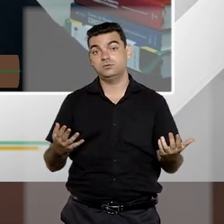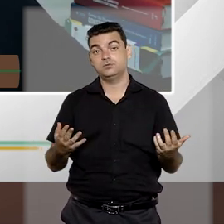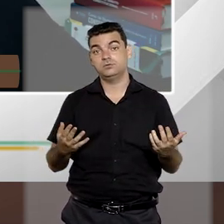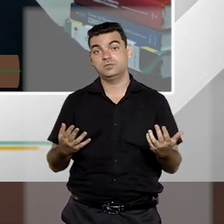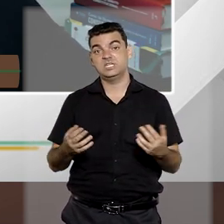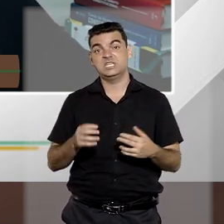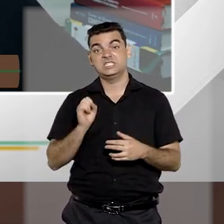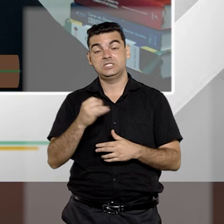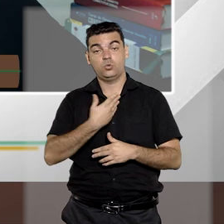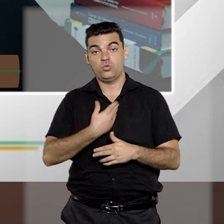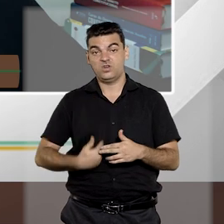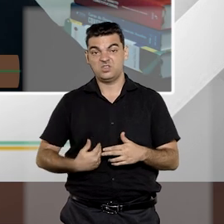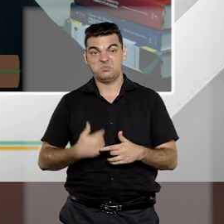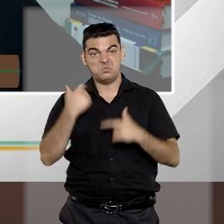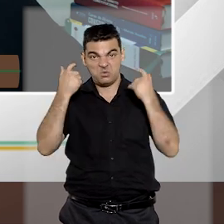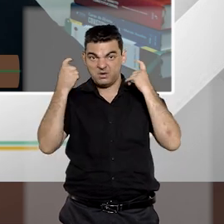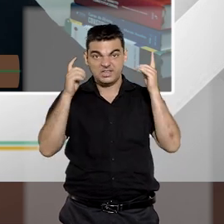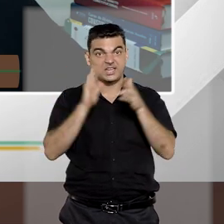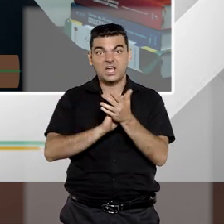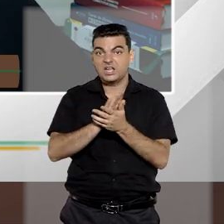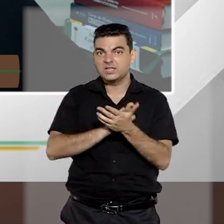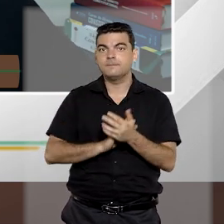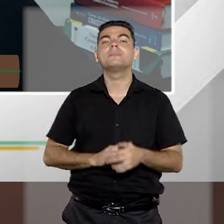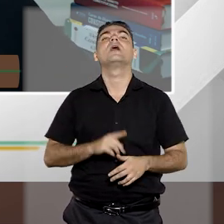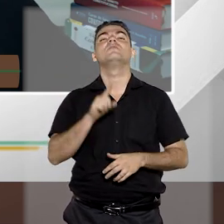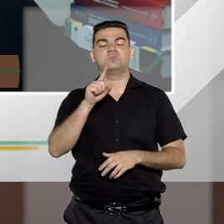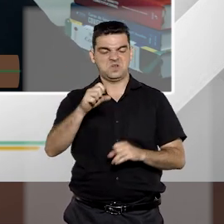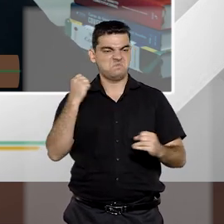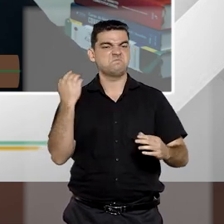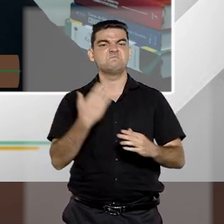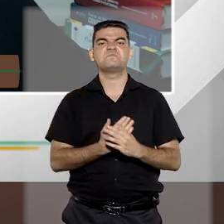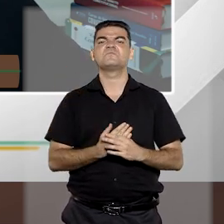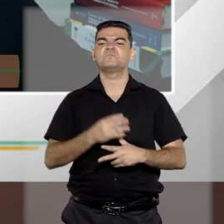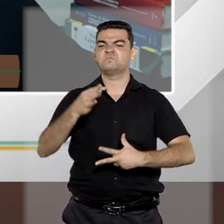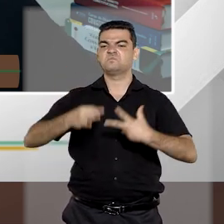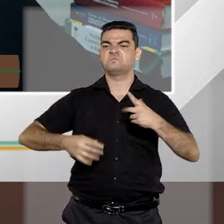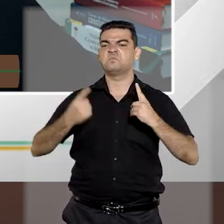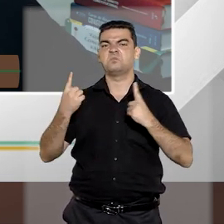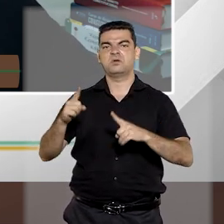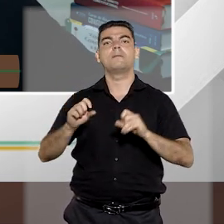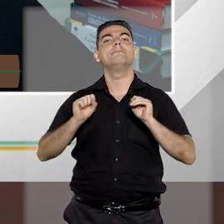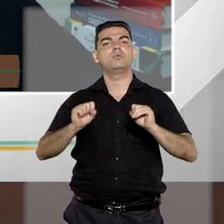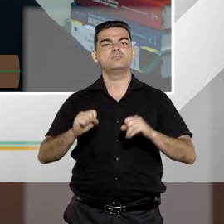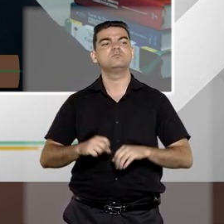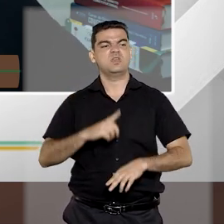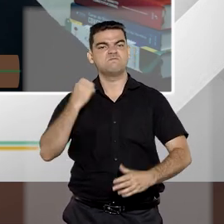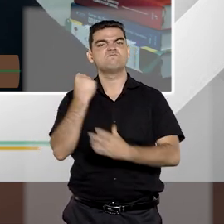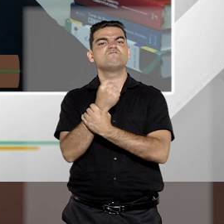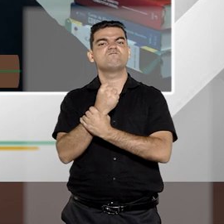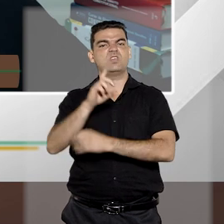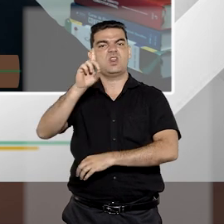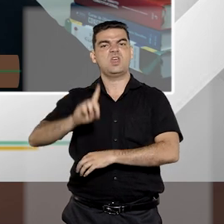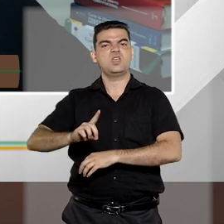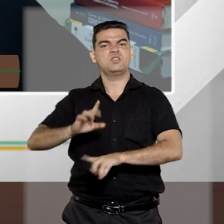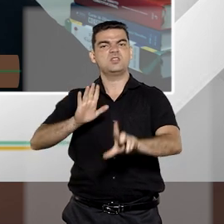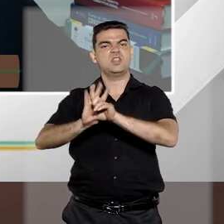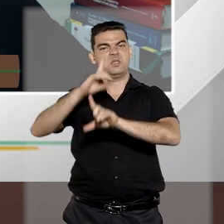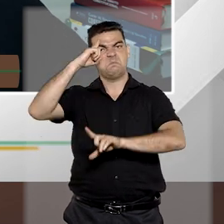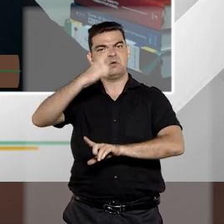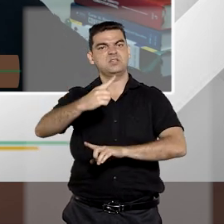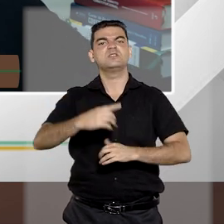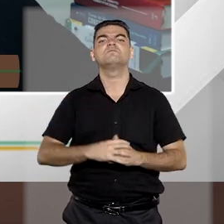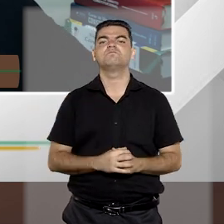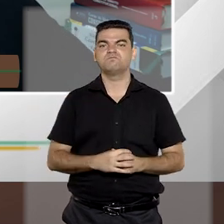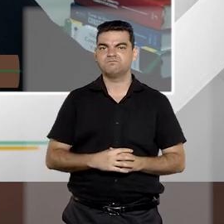da administração pública, né, de forma geral, a pessoa tem sim que acionar o Poder Judiciário, porque essa tutela ela é garantida pelo nosso texto